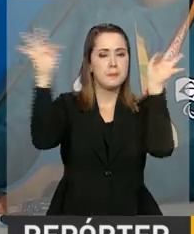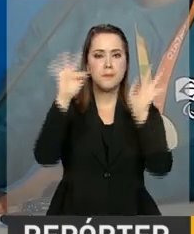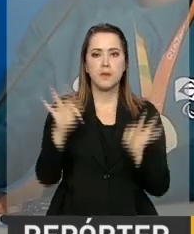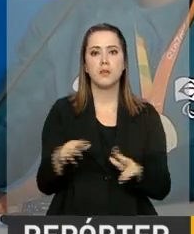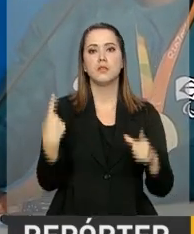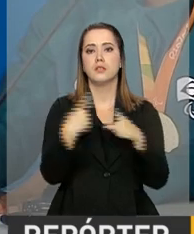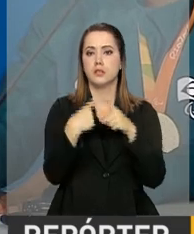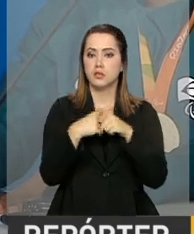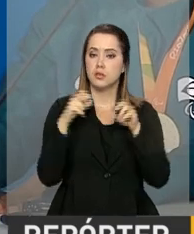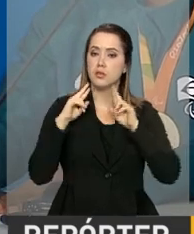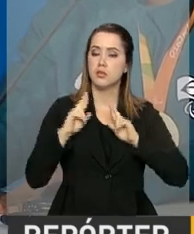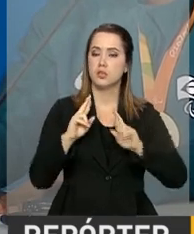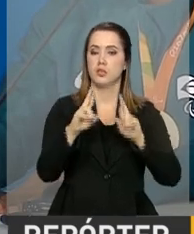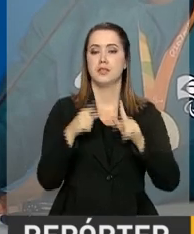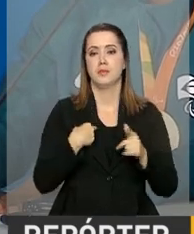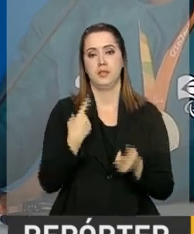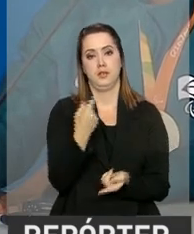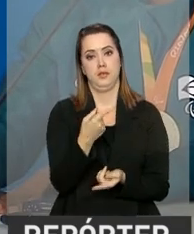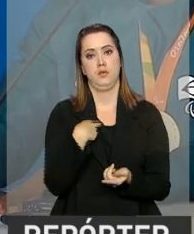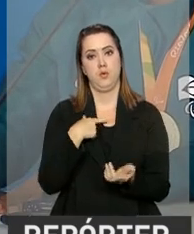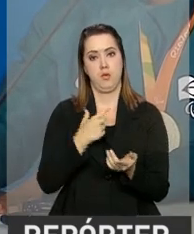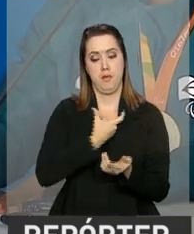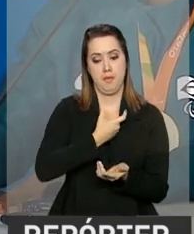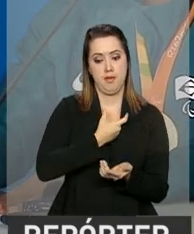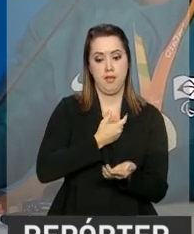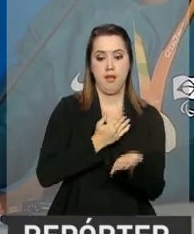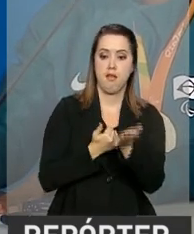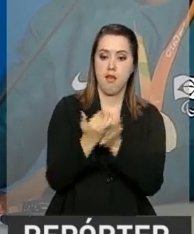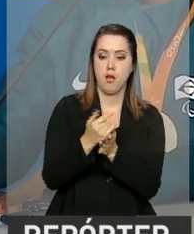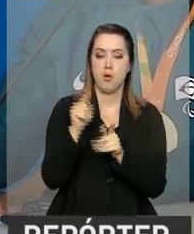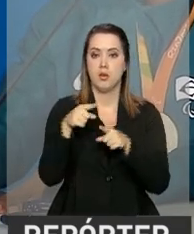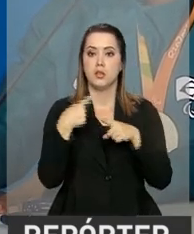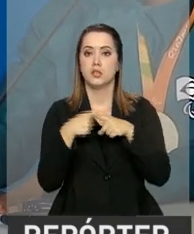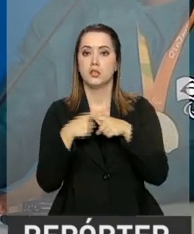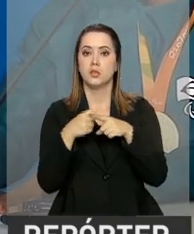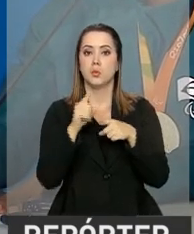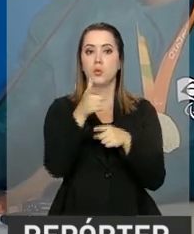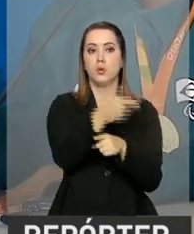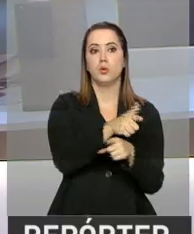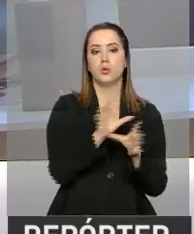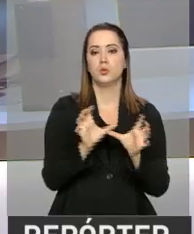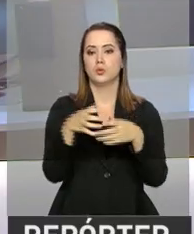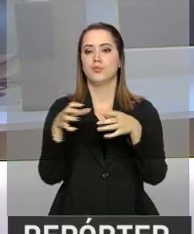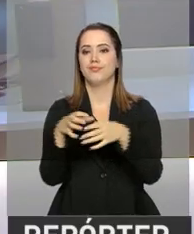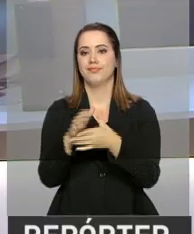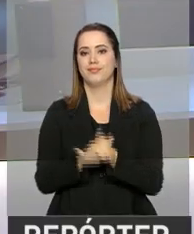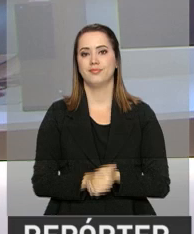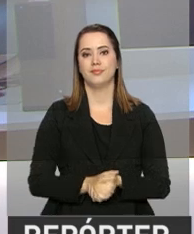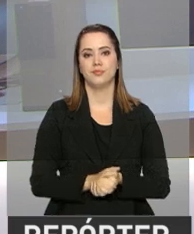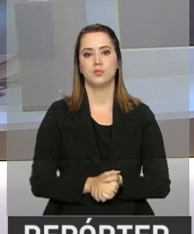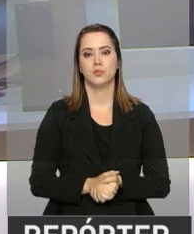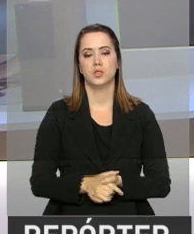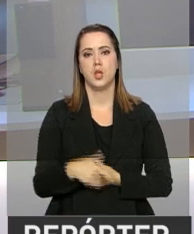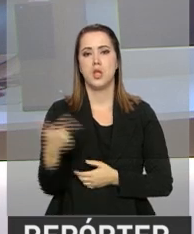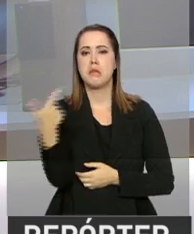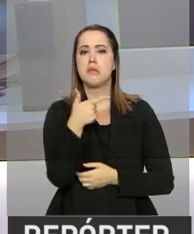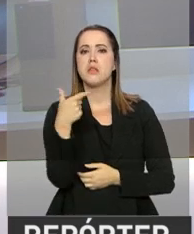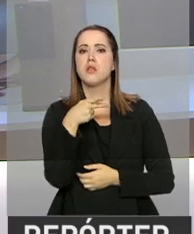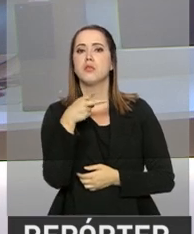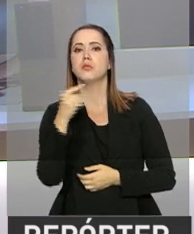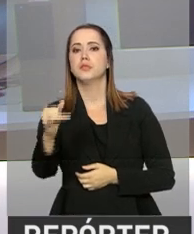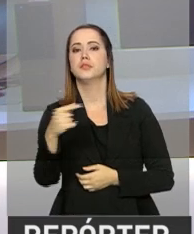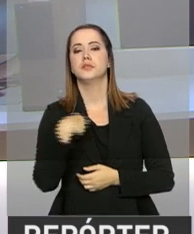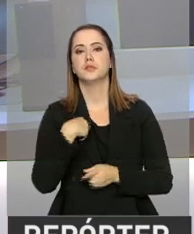fazer medalhas no começo para que isso também consiga mexer com o restante da delegação e neste segundo dia de